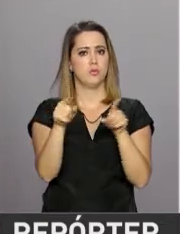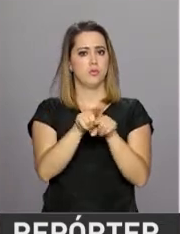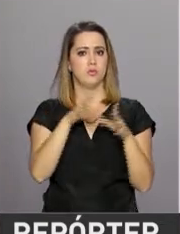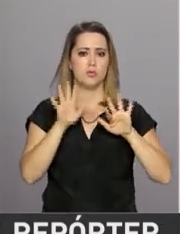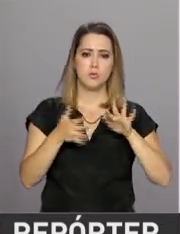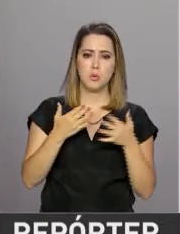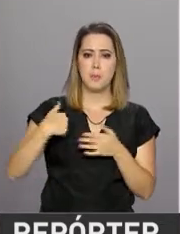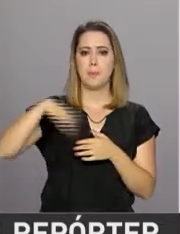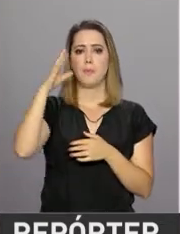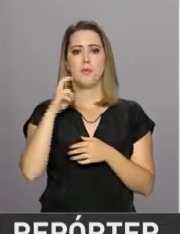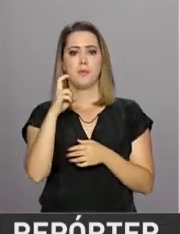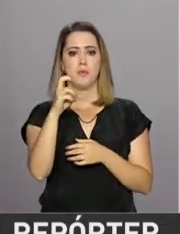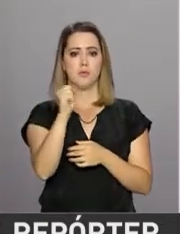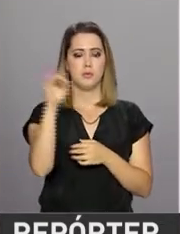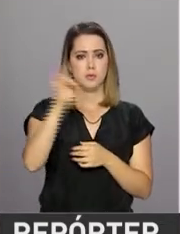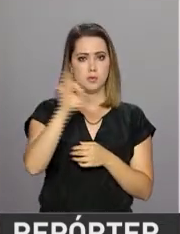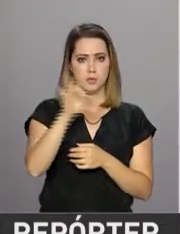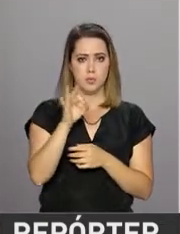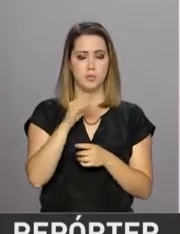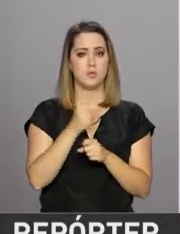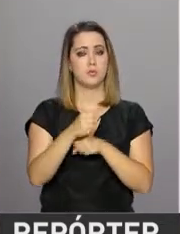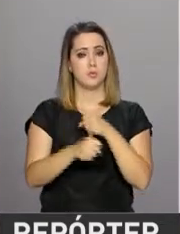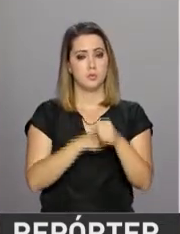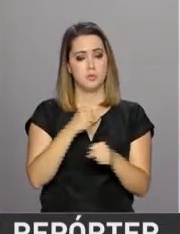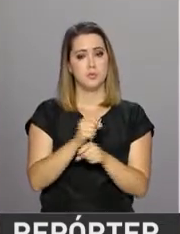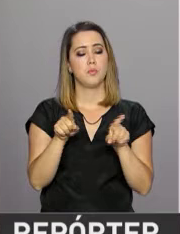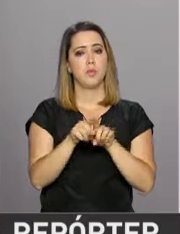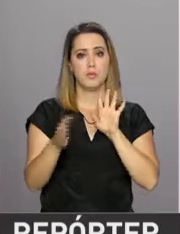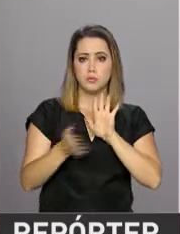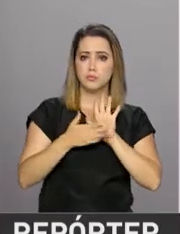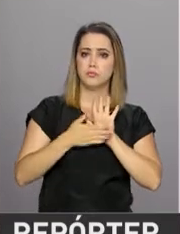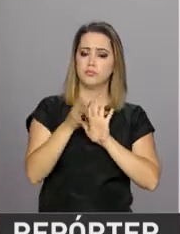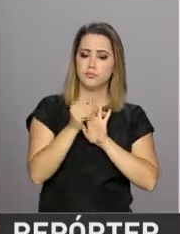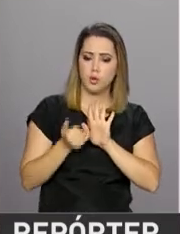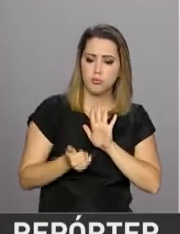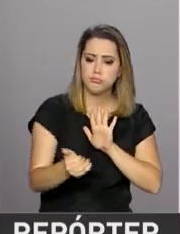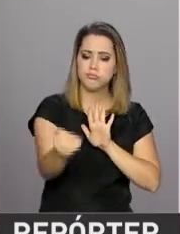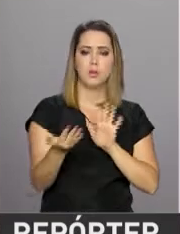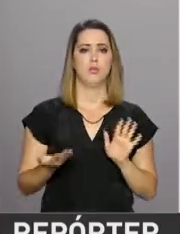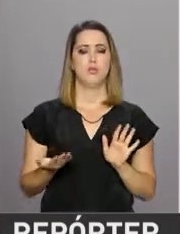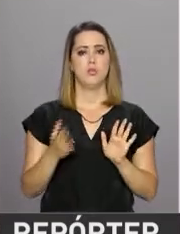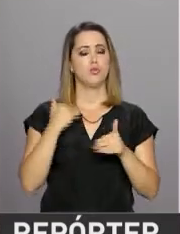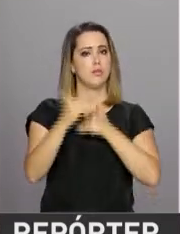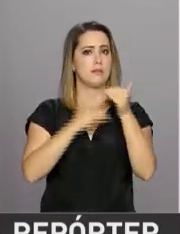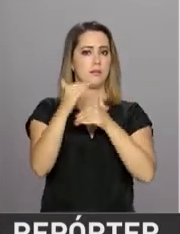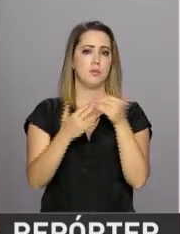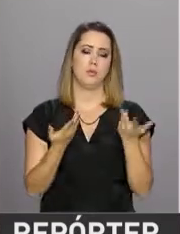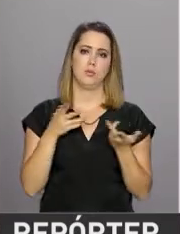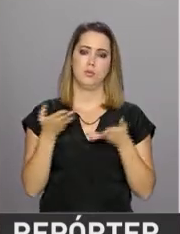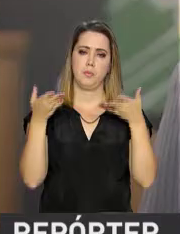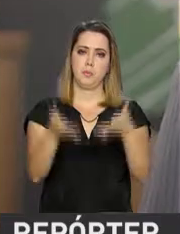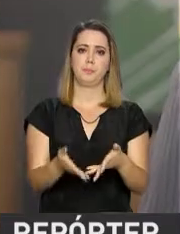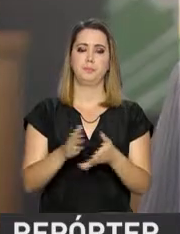provavelmente vai ser maior de 58 por cento ano que vem e tem apresentado uma tendência continuada de de crescimento da